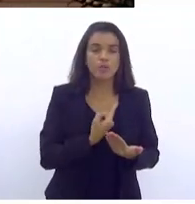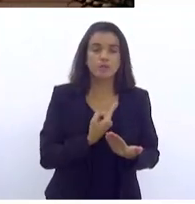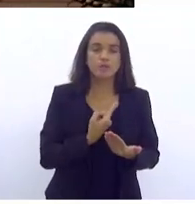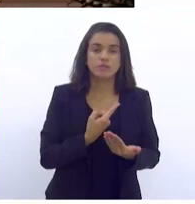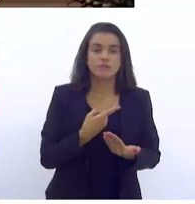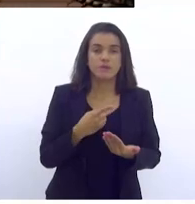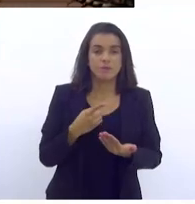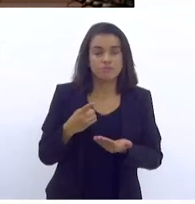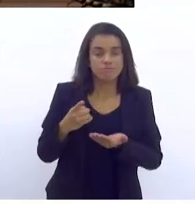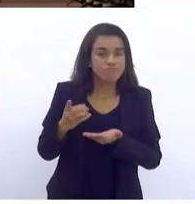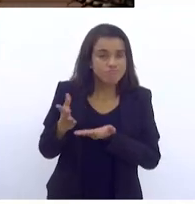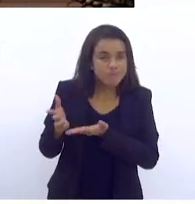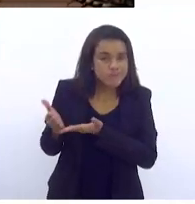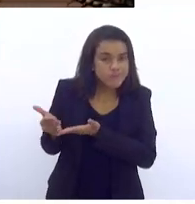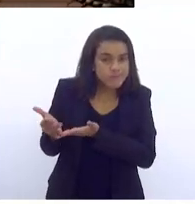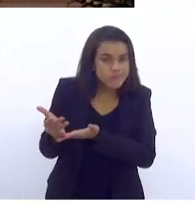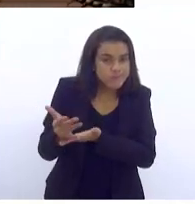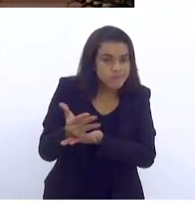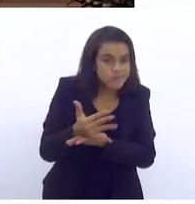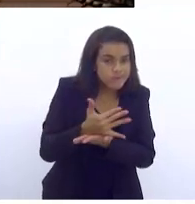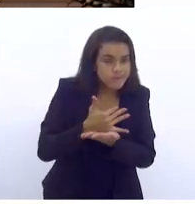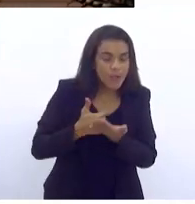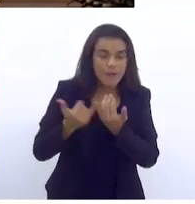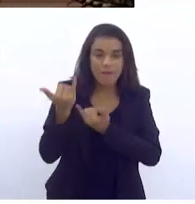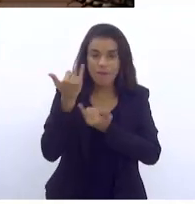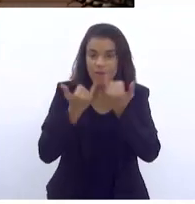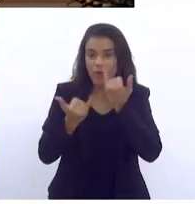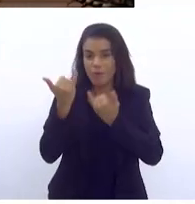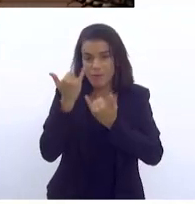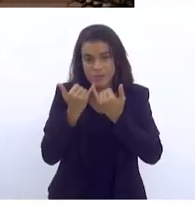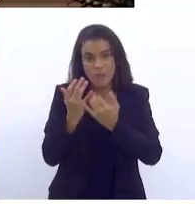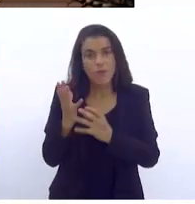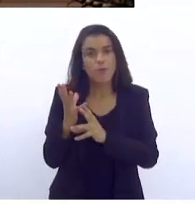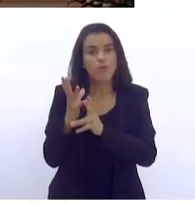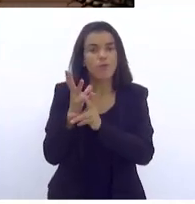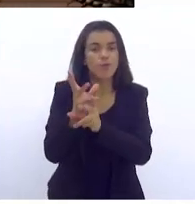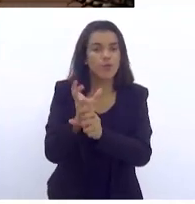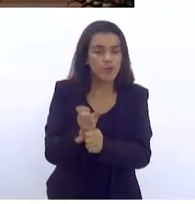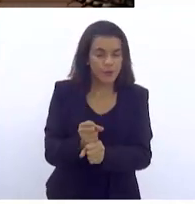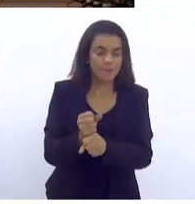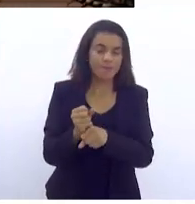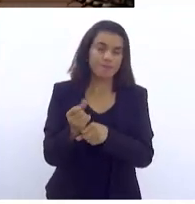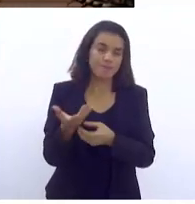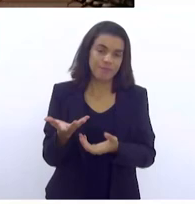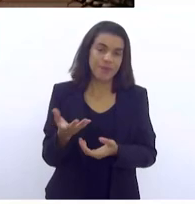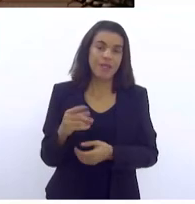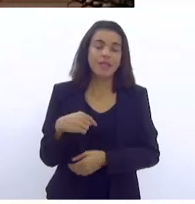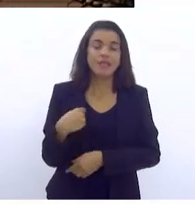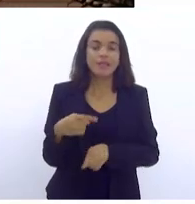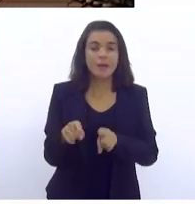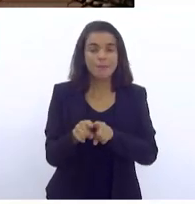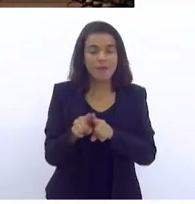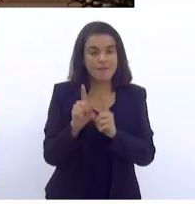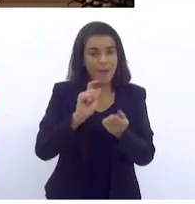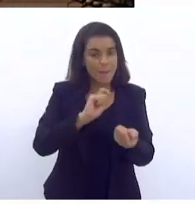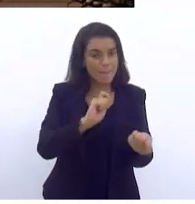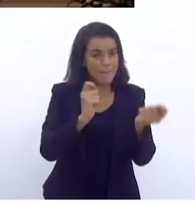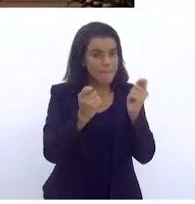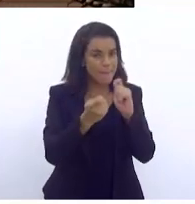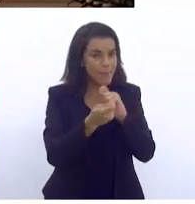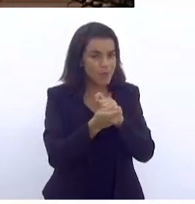aquelas informações disponíveis eh da melhor forma que a gente conseguir e a gente vai modelar um